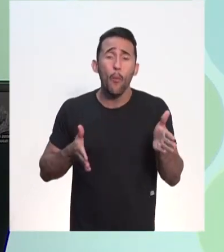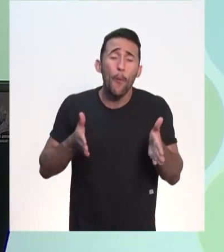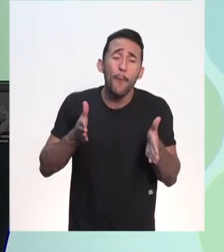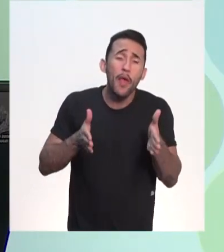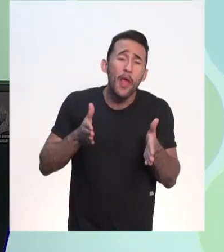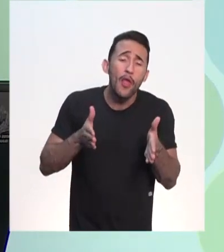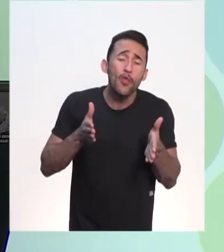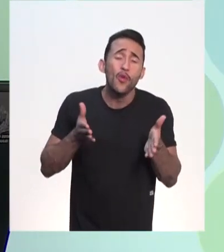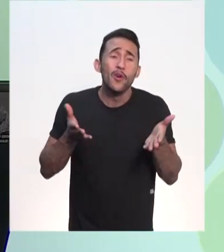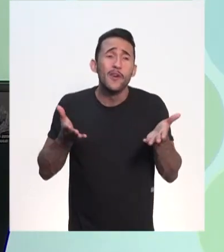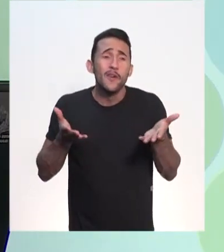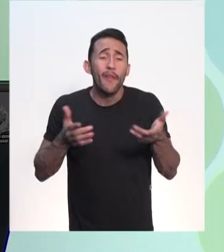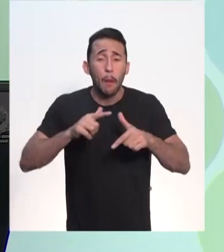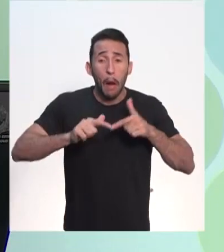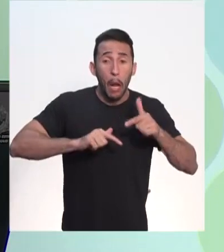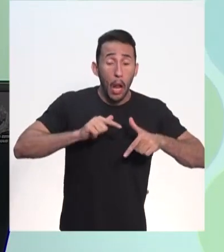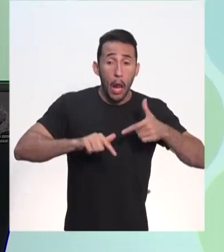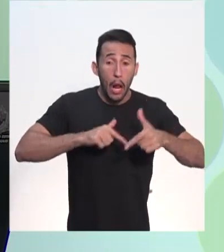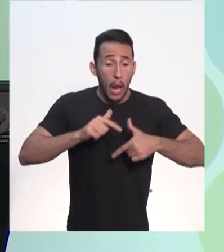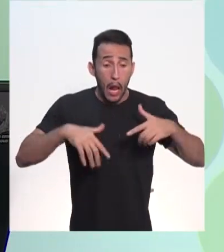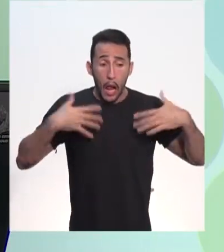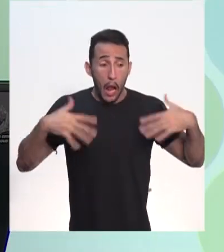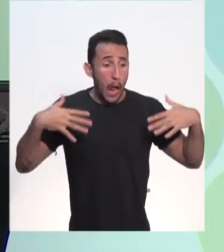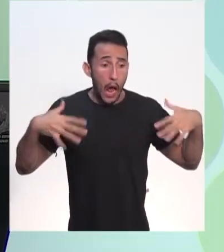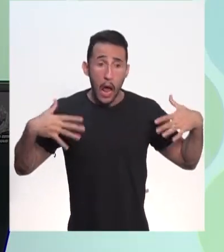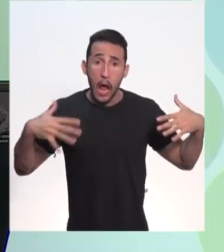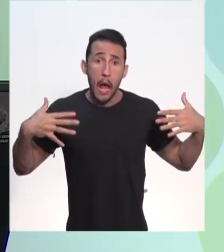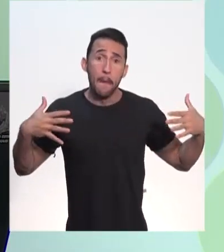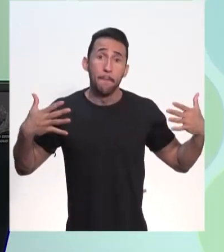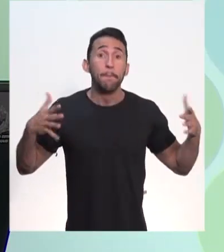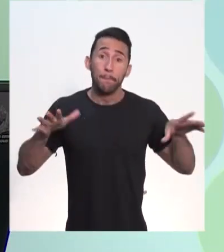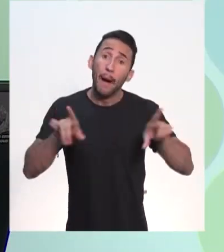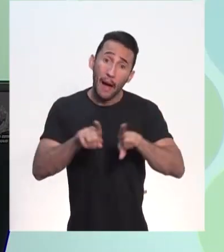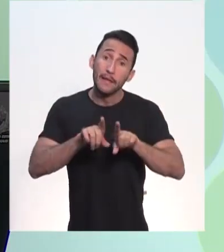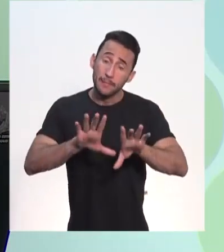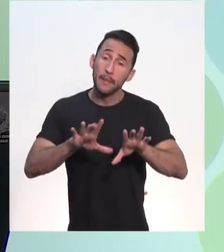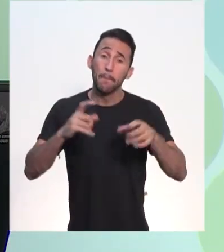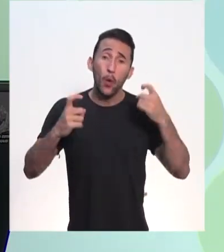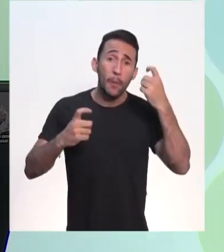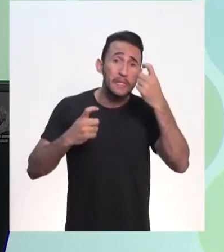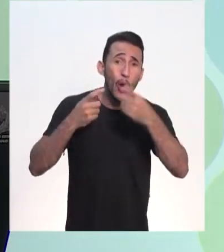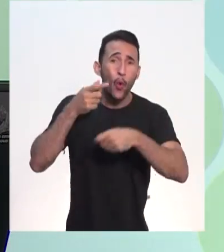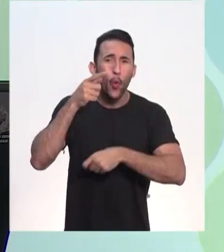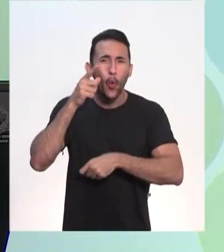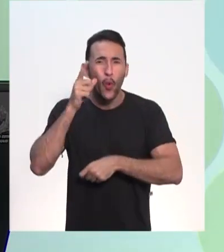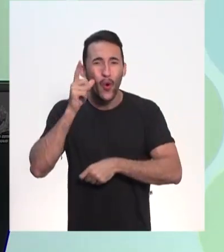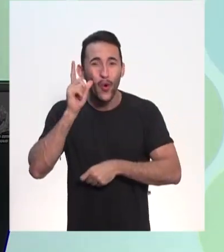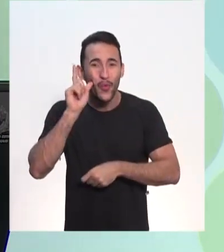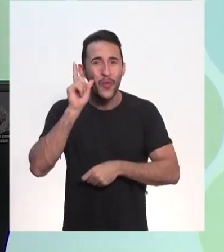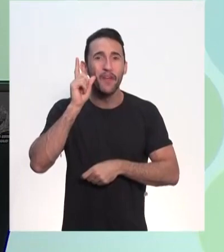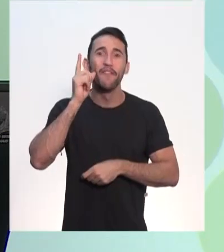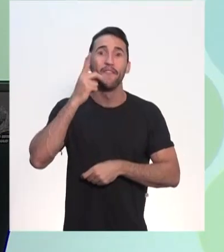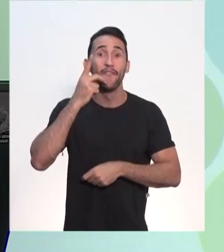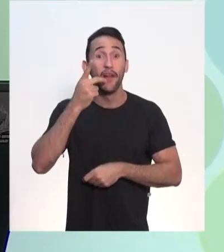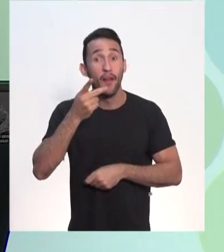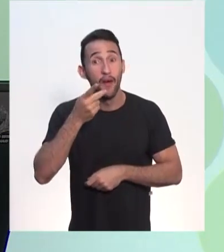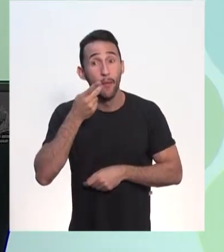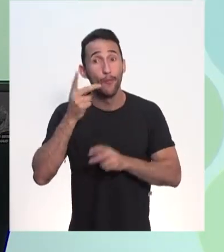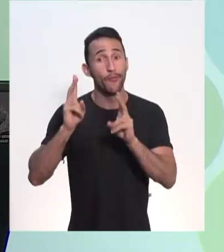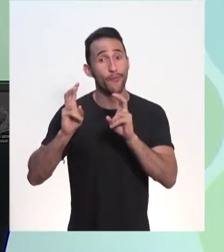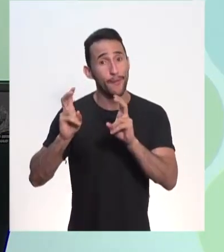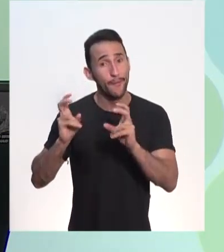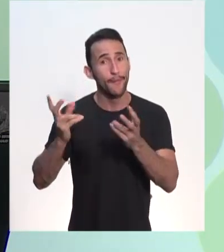de cada unidade escolar. E claro, sempre que tiver dúvida, sempre que tiver alguma dificuldade, nós temos o apoio das nossas